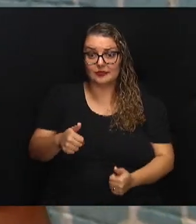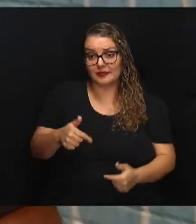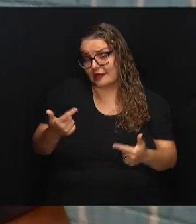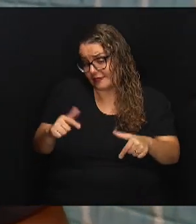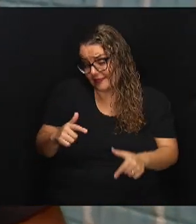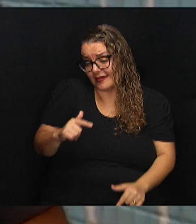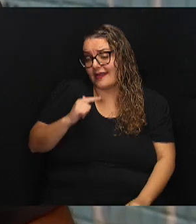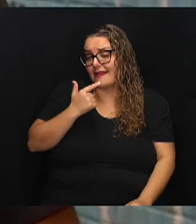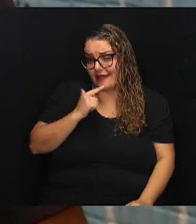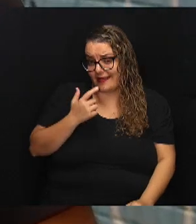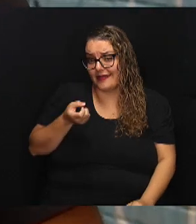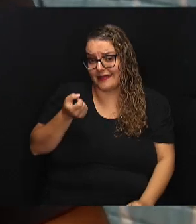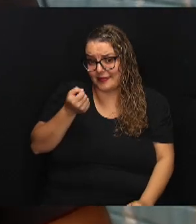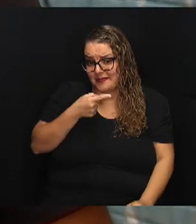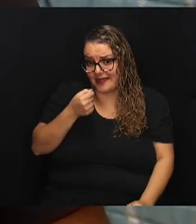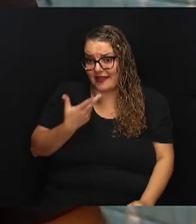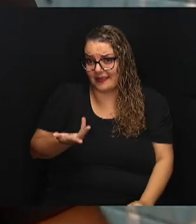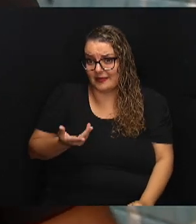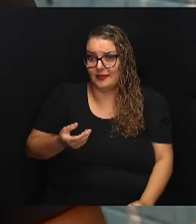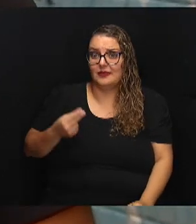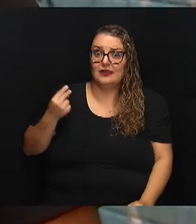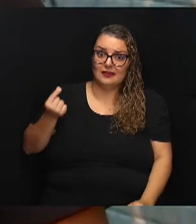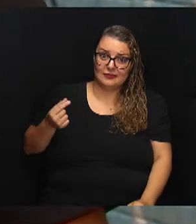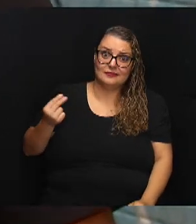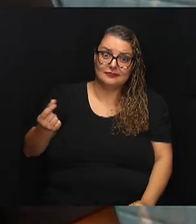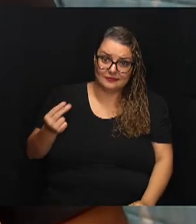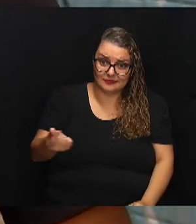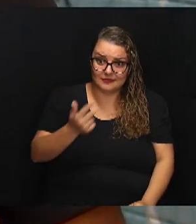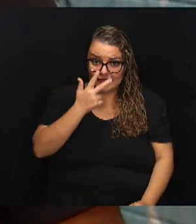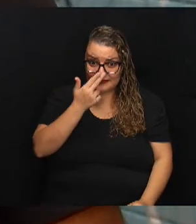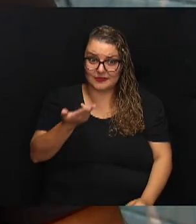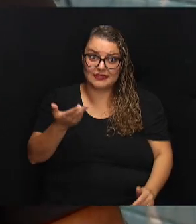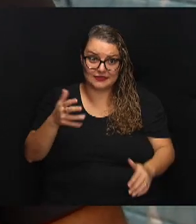Quanto mais o tempo passa, mais parecidas as coisas ficam.